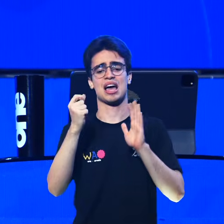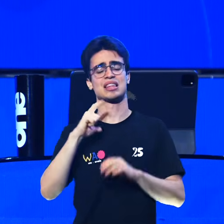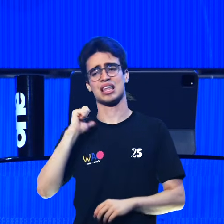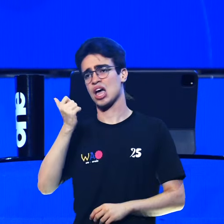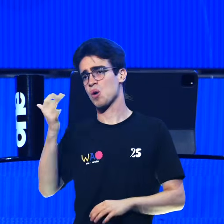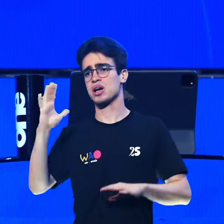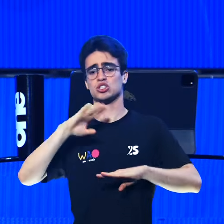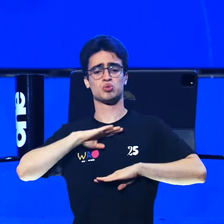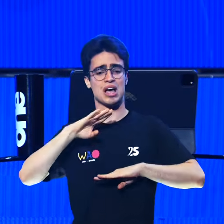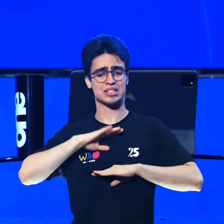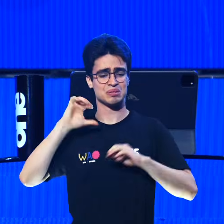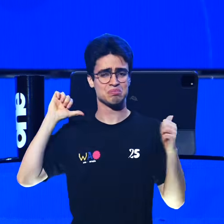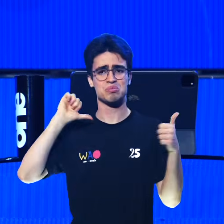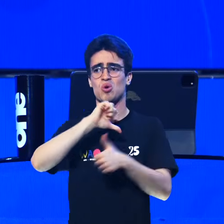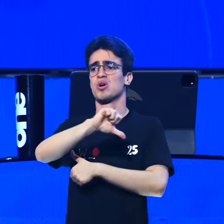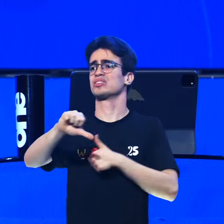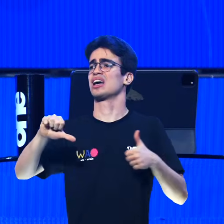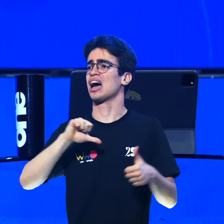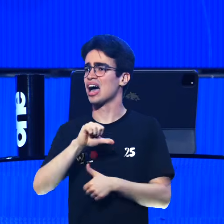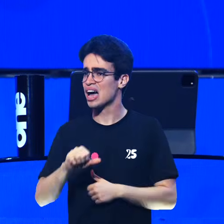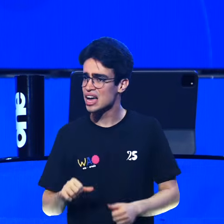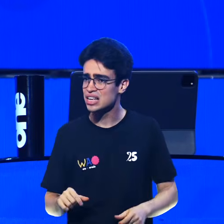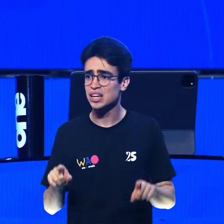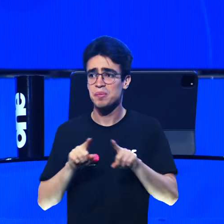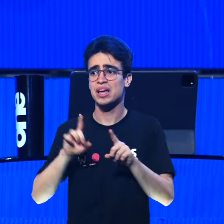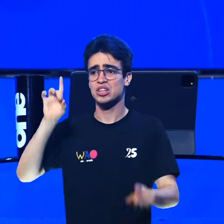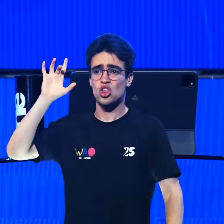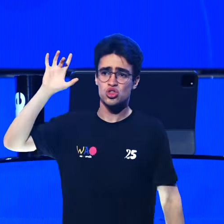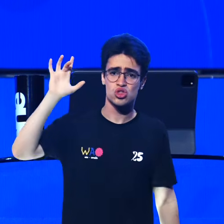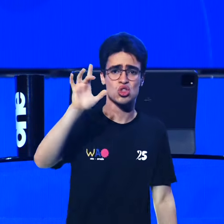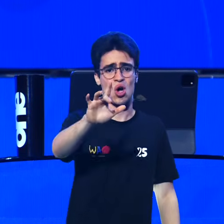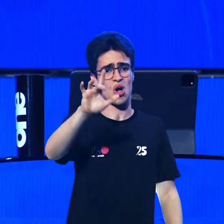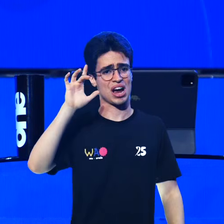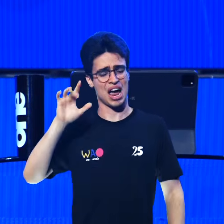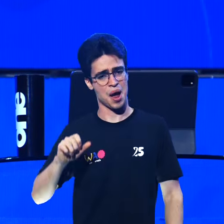situações, mas Deus pode te tocar para o seu futuro.